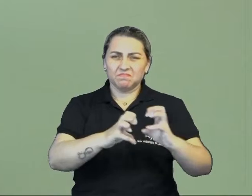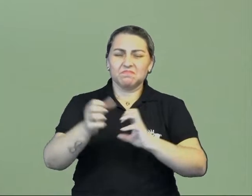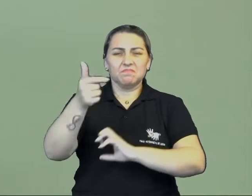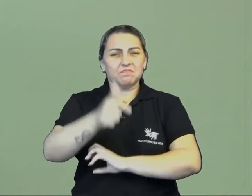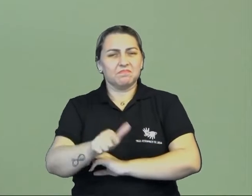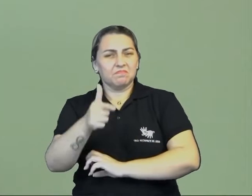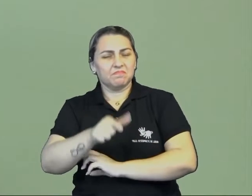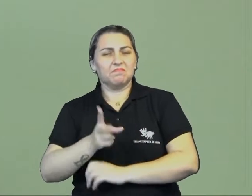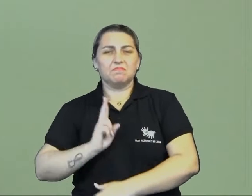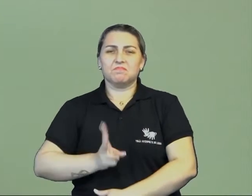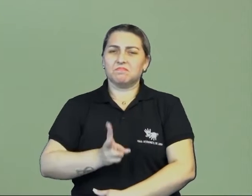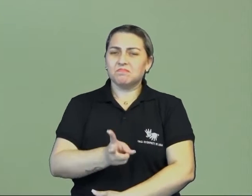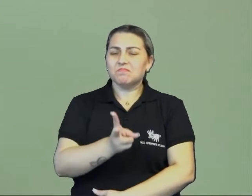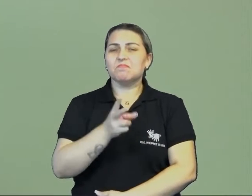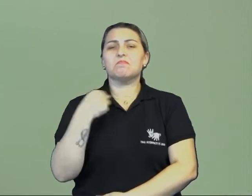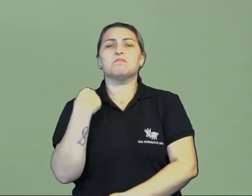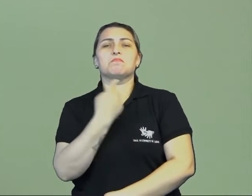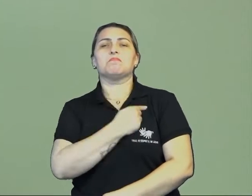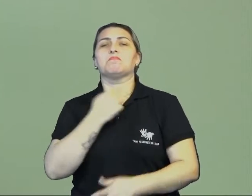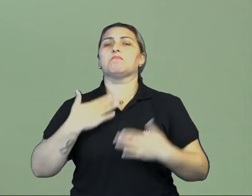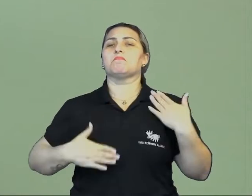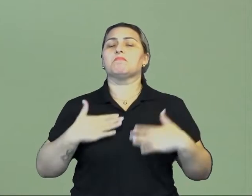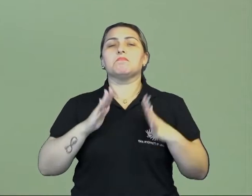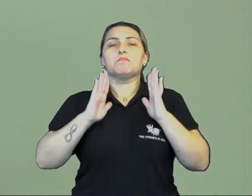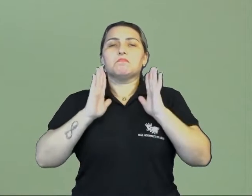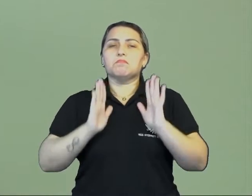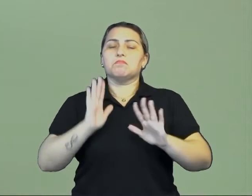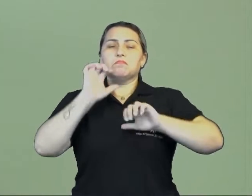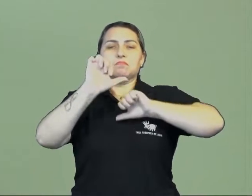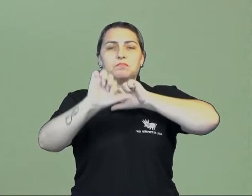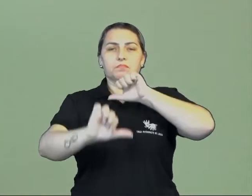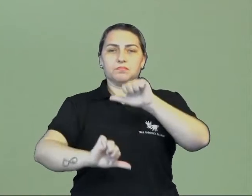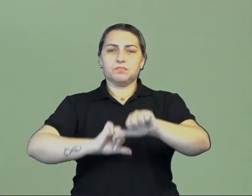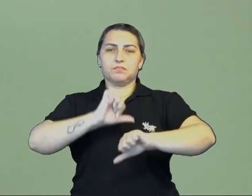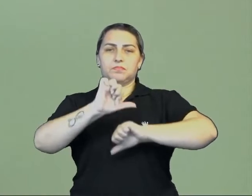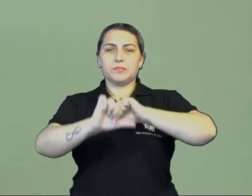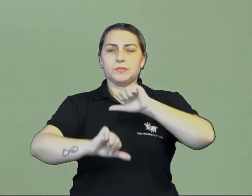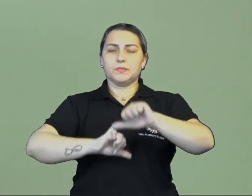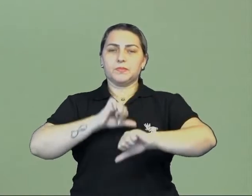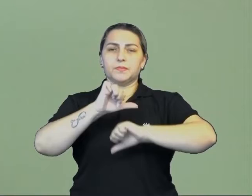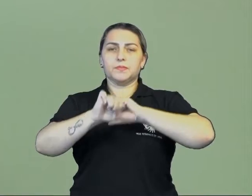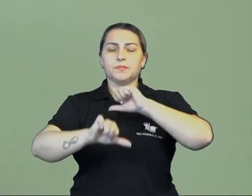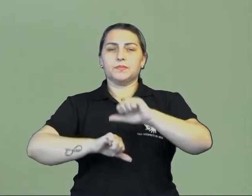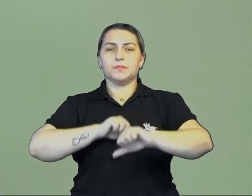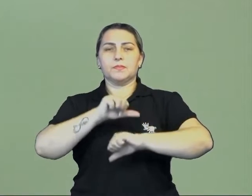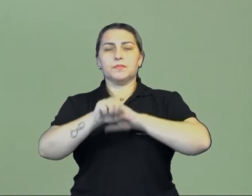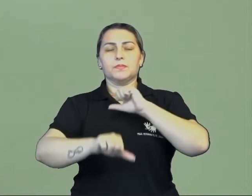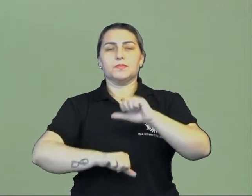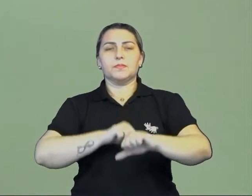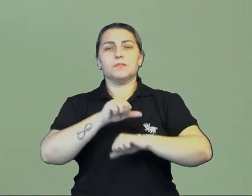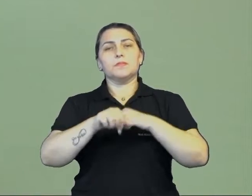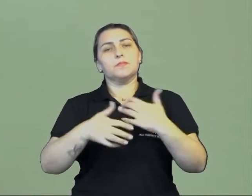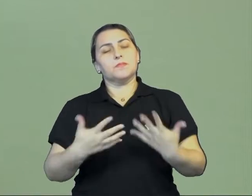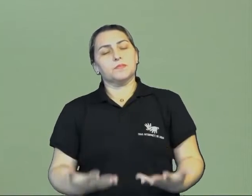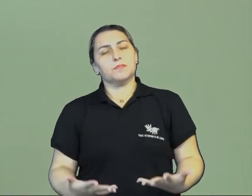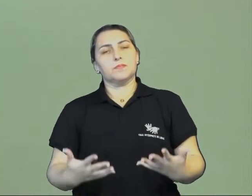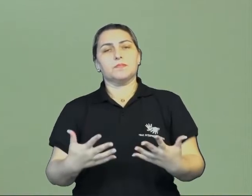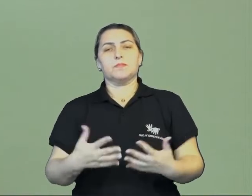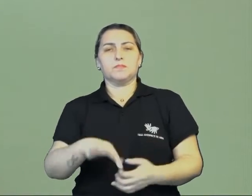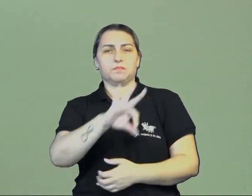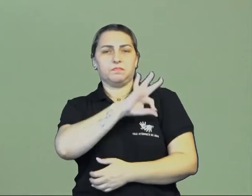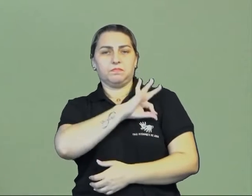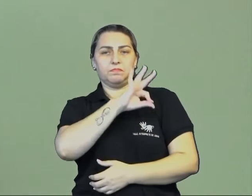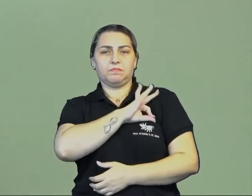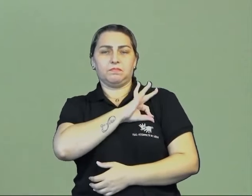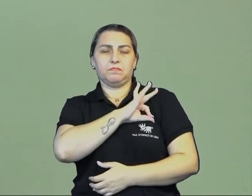repetitivas e contínuas, então o nosso corpo já foi mudado e moldado para um adestramento um pouco mais militar. Então